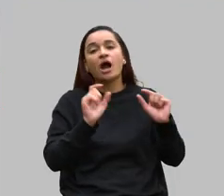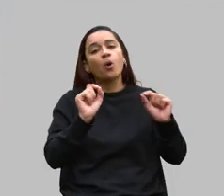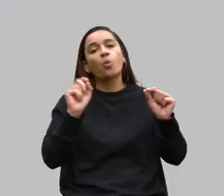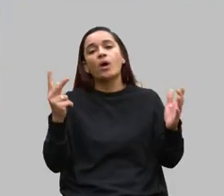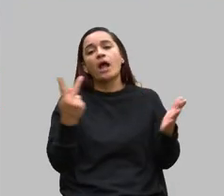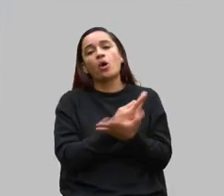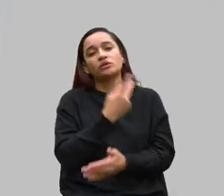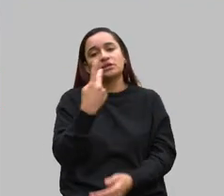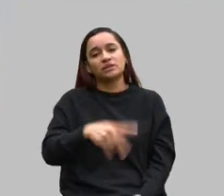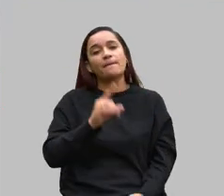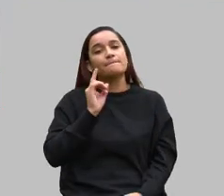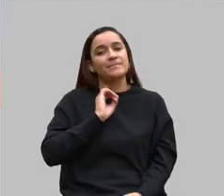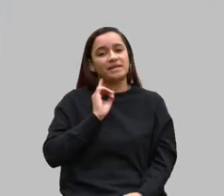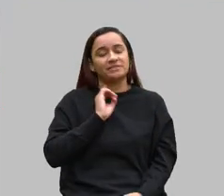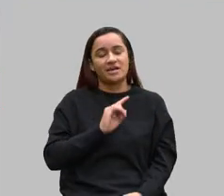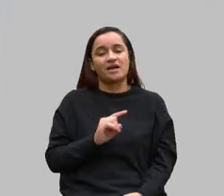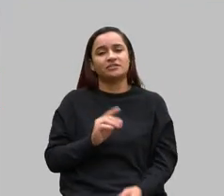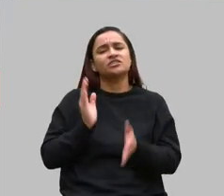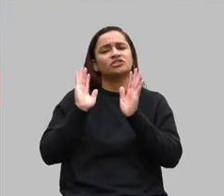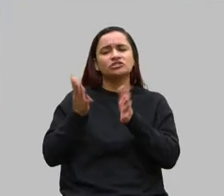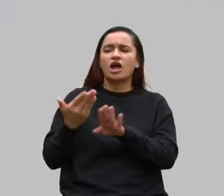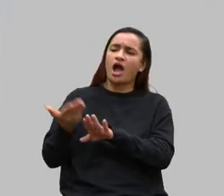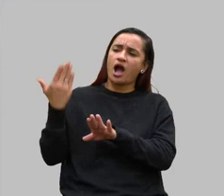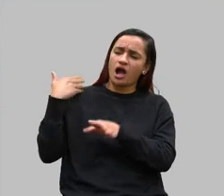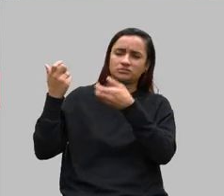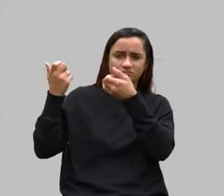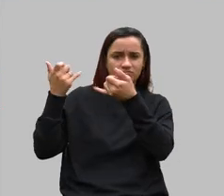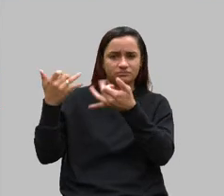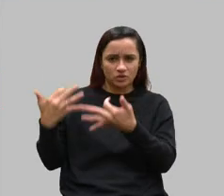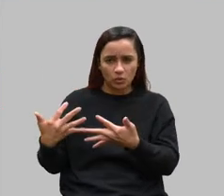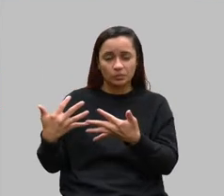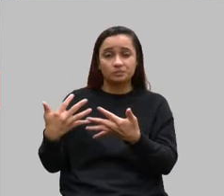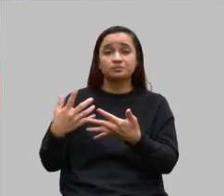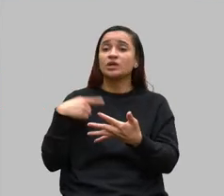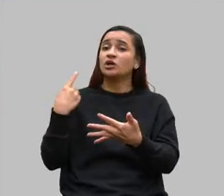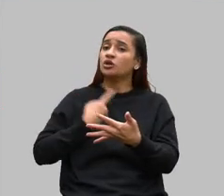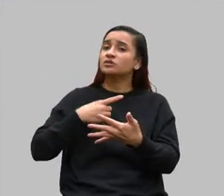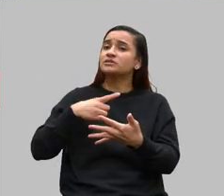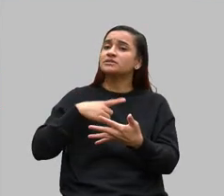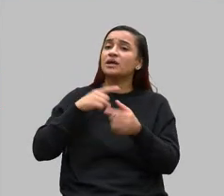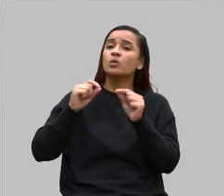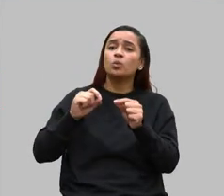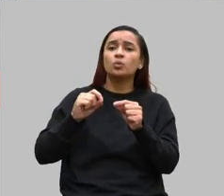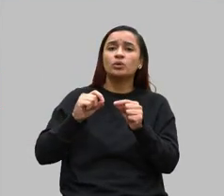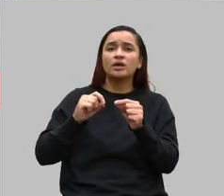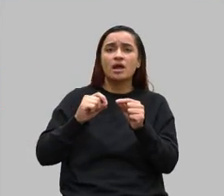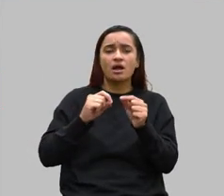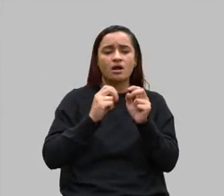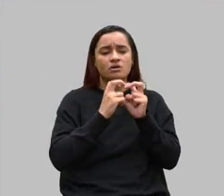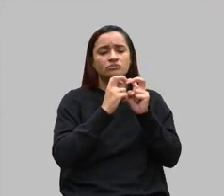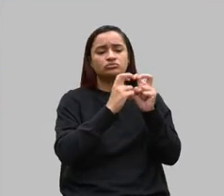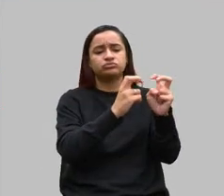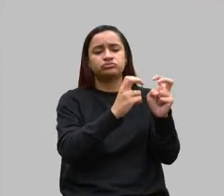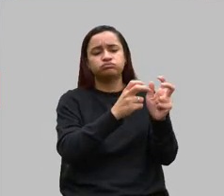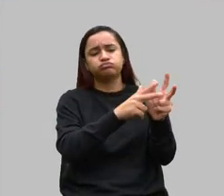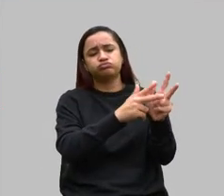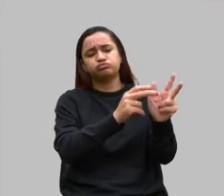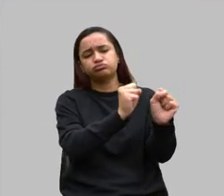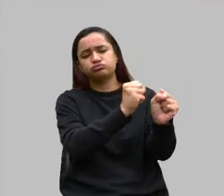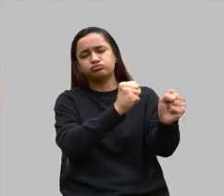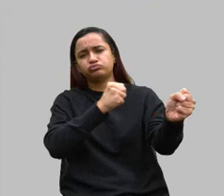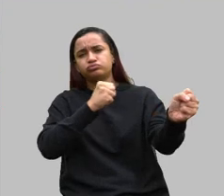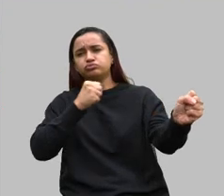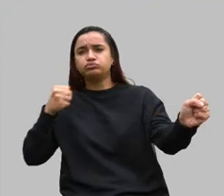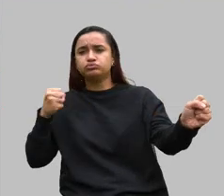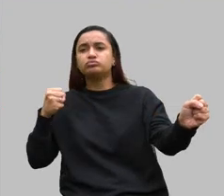Minas Gerais como muito bem foi dito Aqui nós temos aí uma grande malha Ferroviária responsável